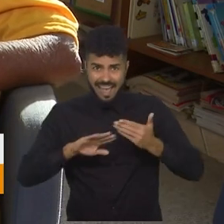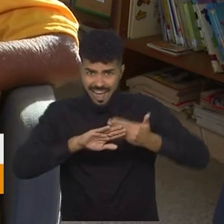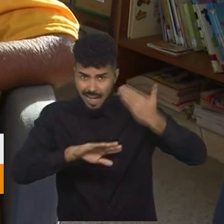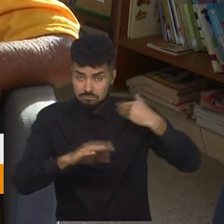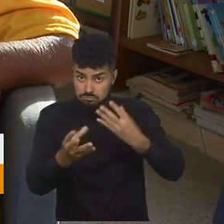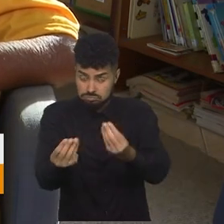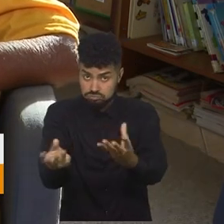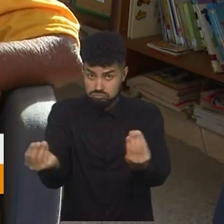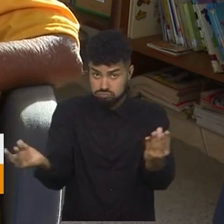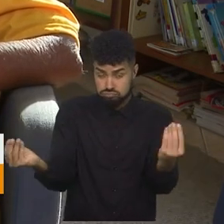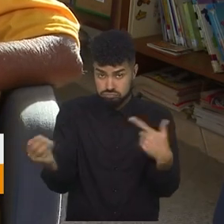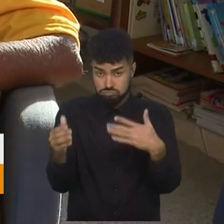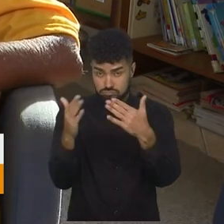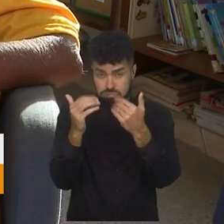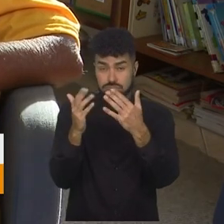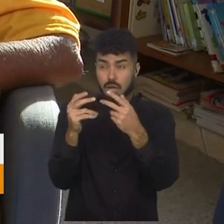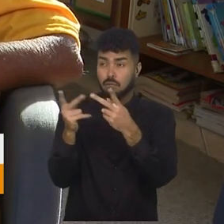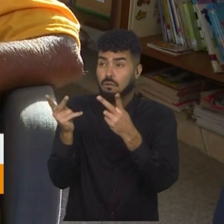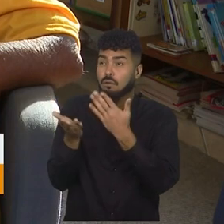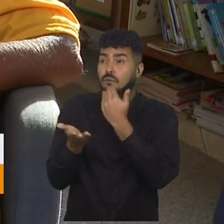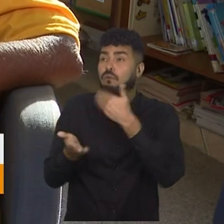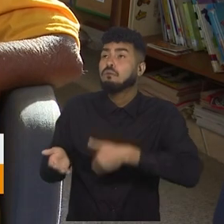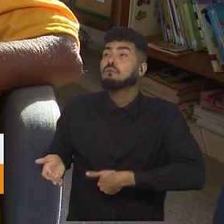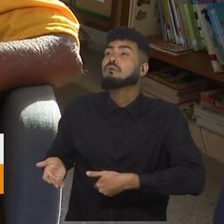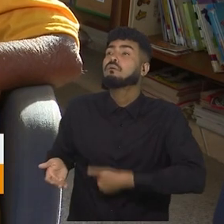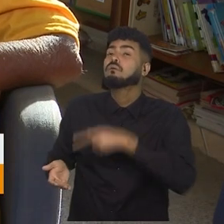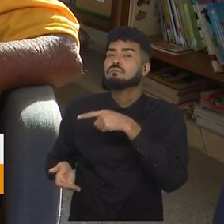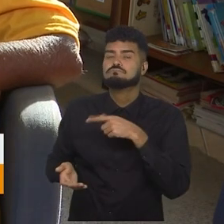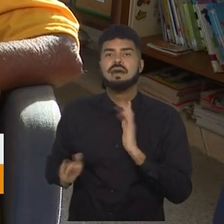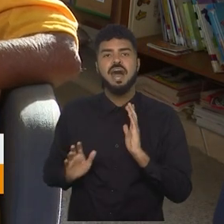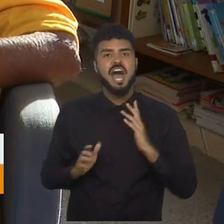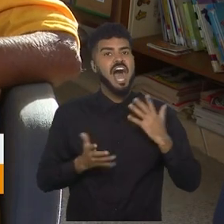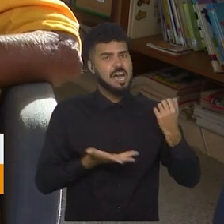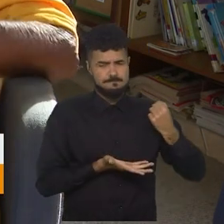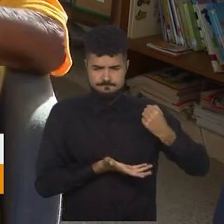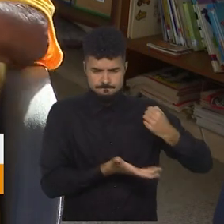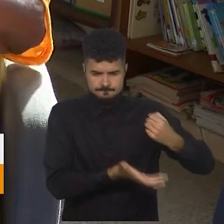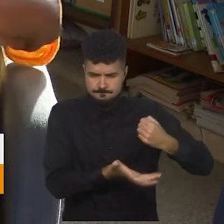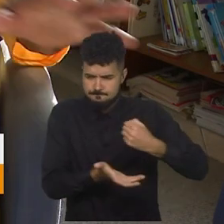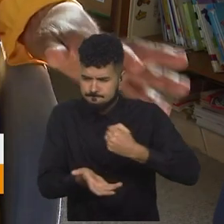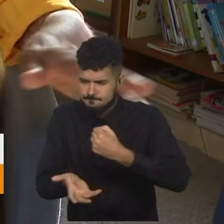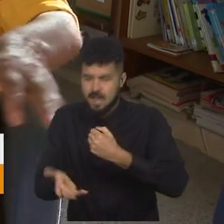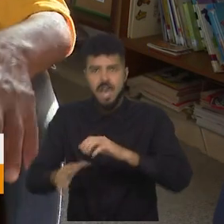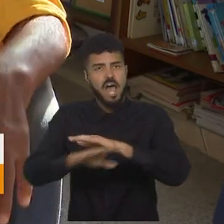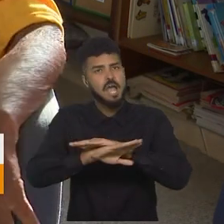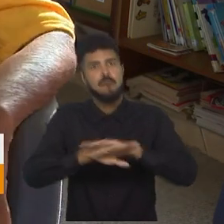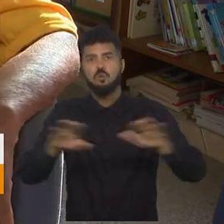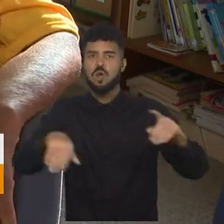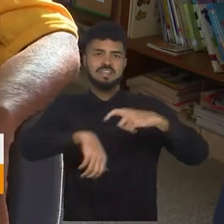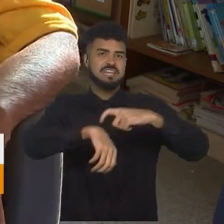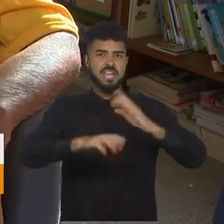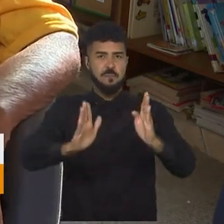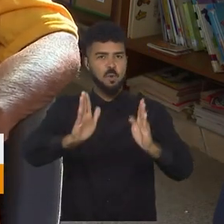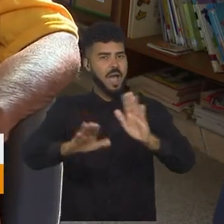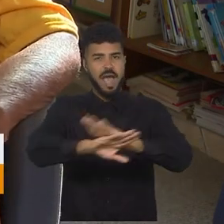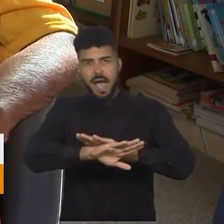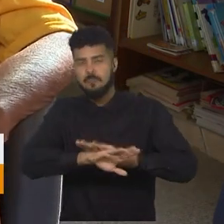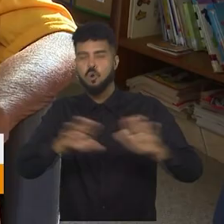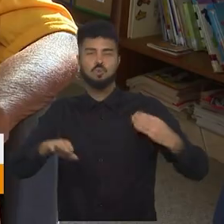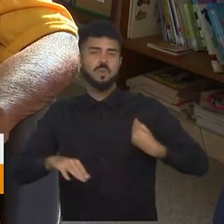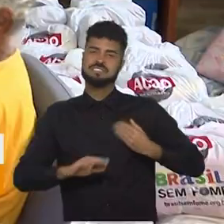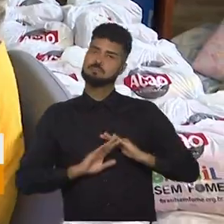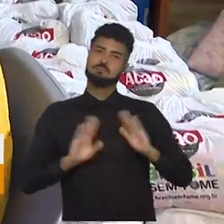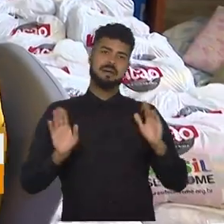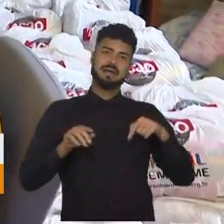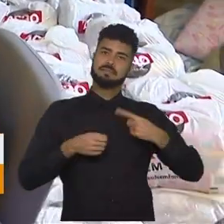Antigamente tinha gente na rua pedindo um prato de comida. E a ação acabou, esse tempo acabou, não existe mais aqui no nosso